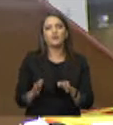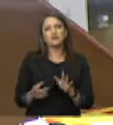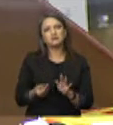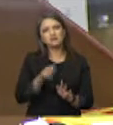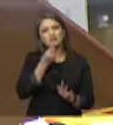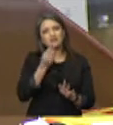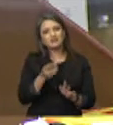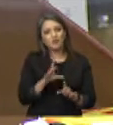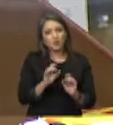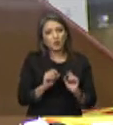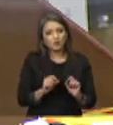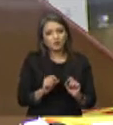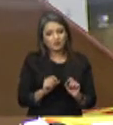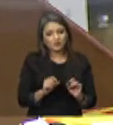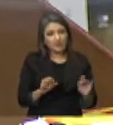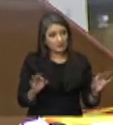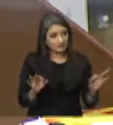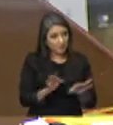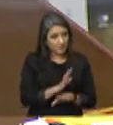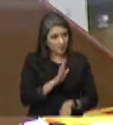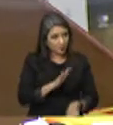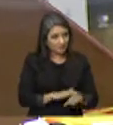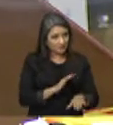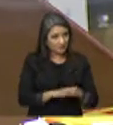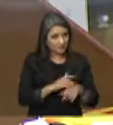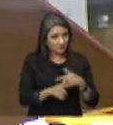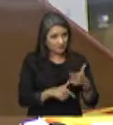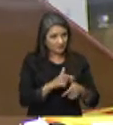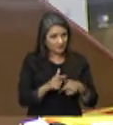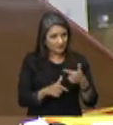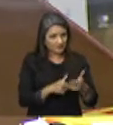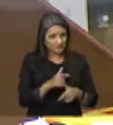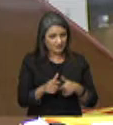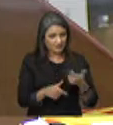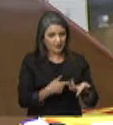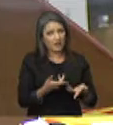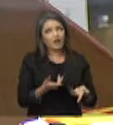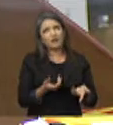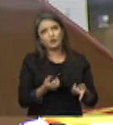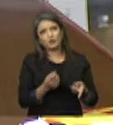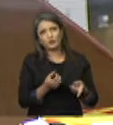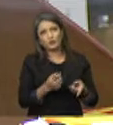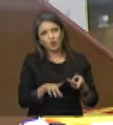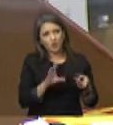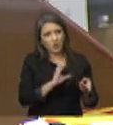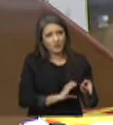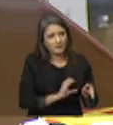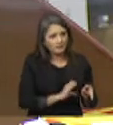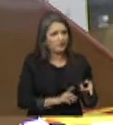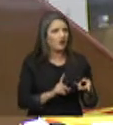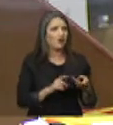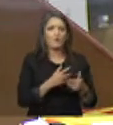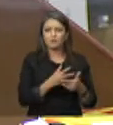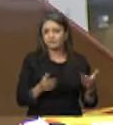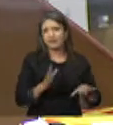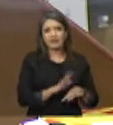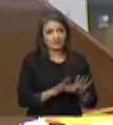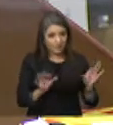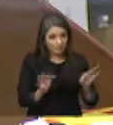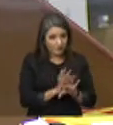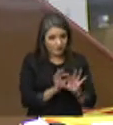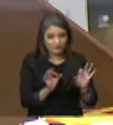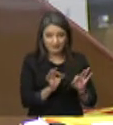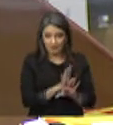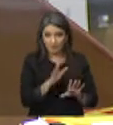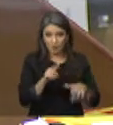se o término do exercício do mandato o cargo em comissão/função de confiança ou a data da